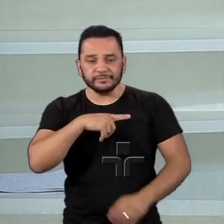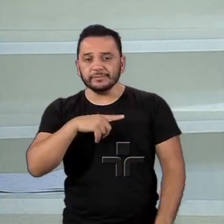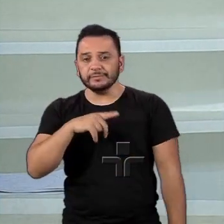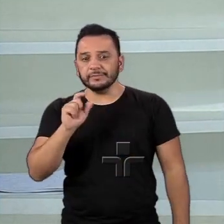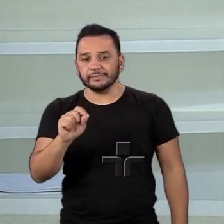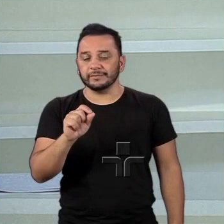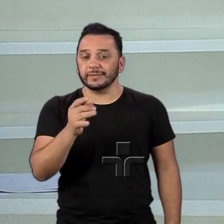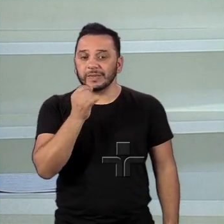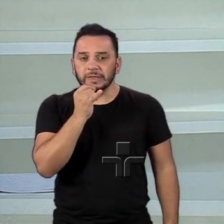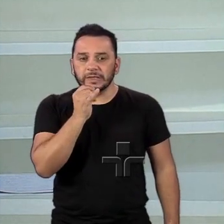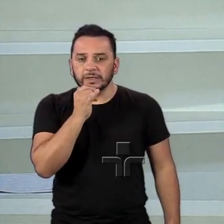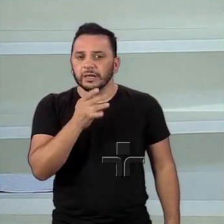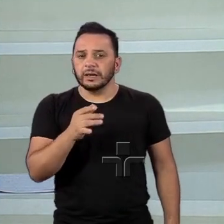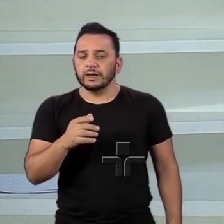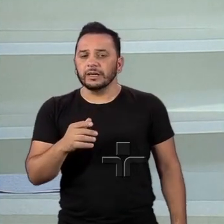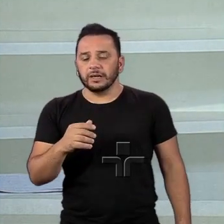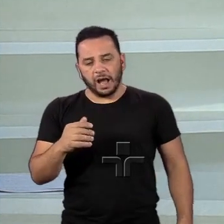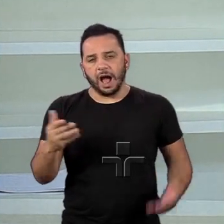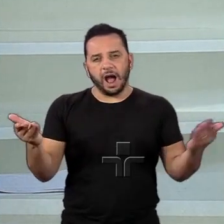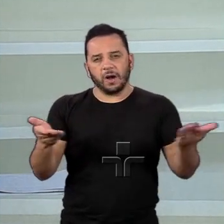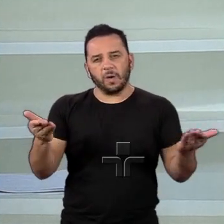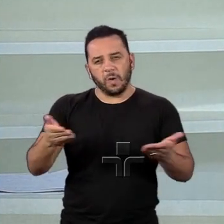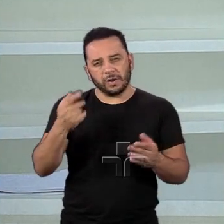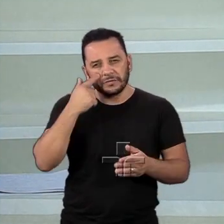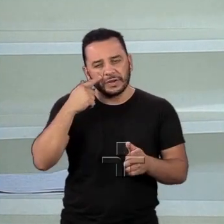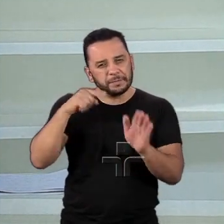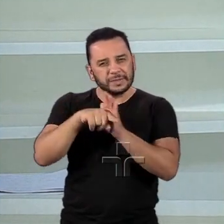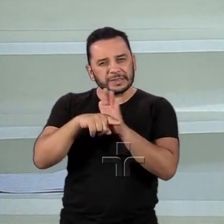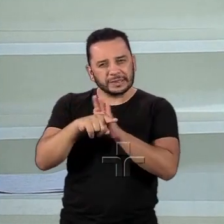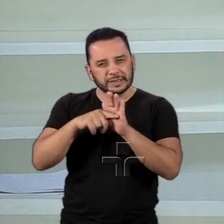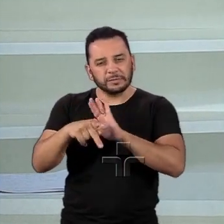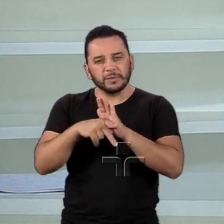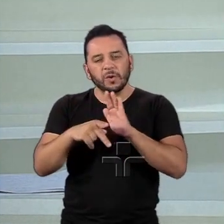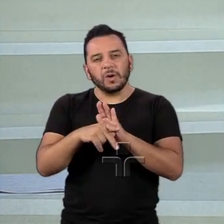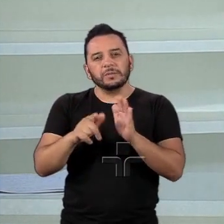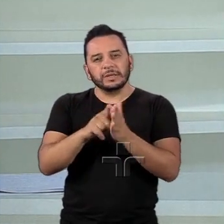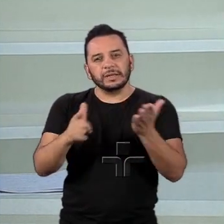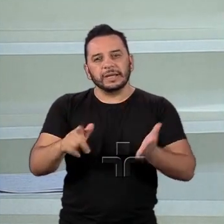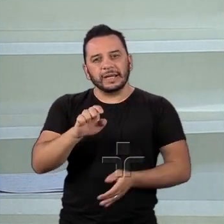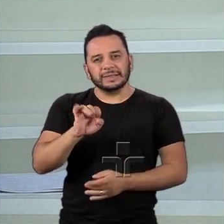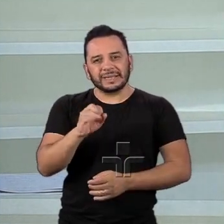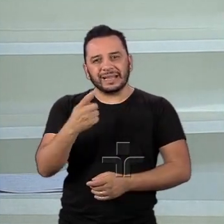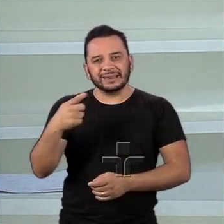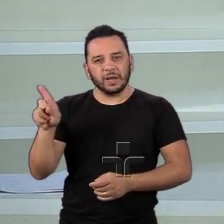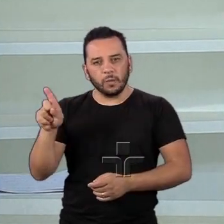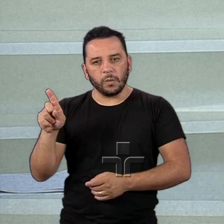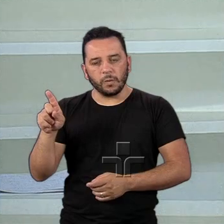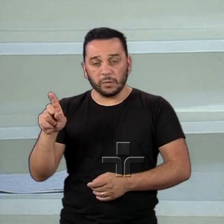estamos vendo as pesquisas, agora por último, publicada inclusive no Estadão e Ipsos,